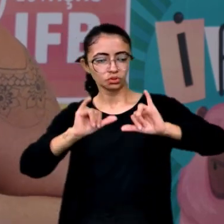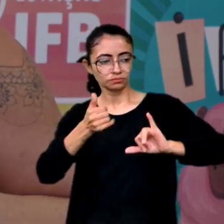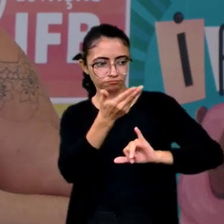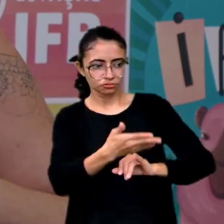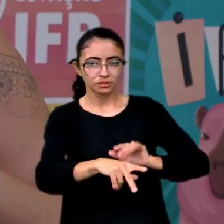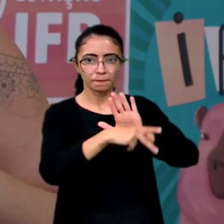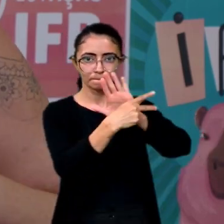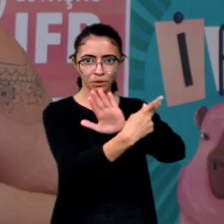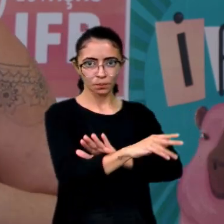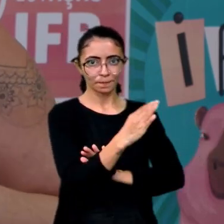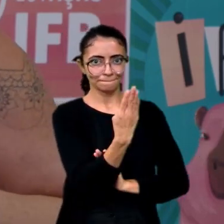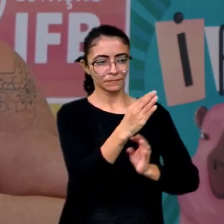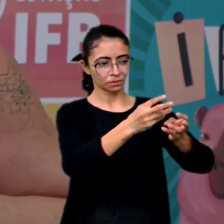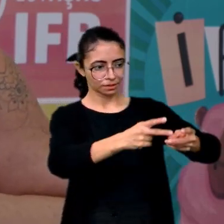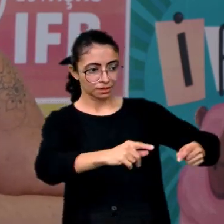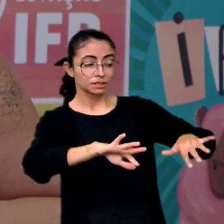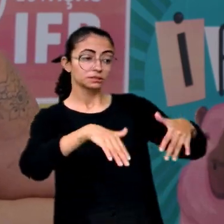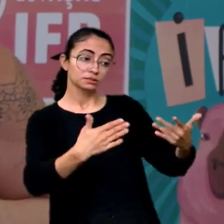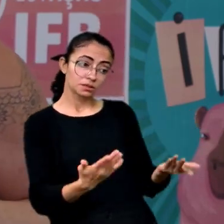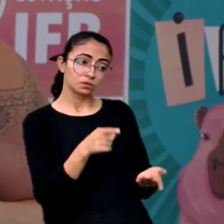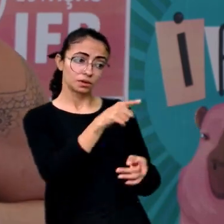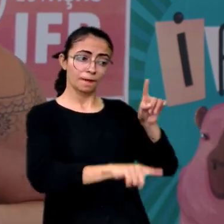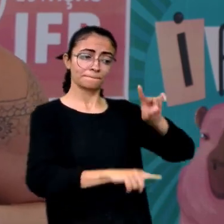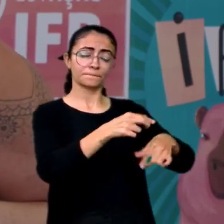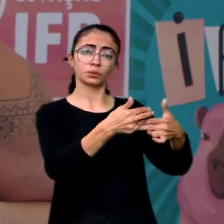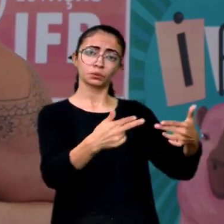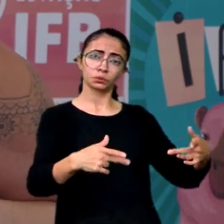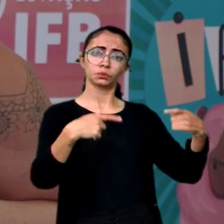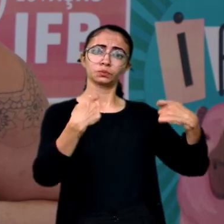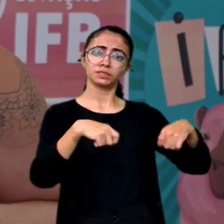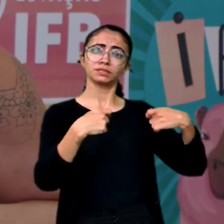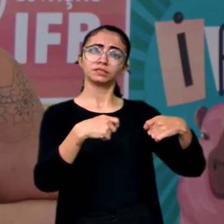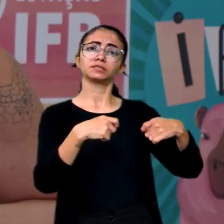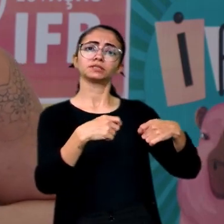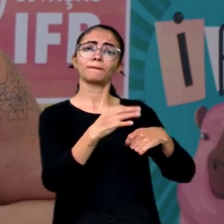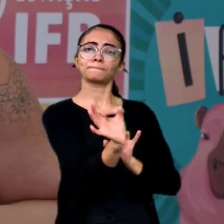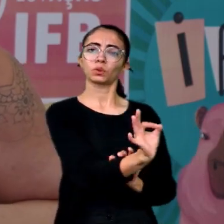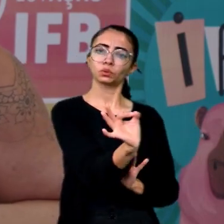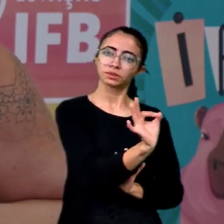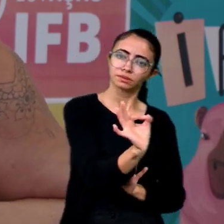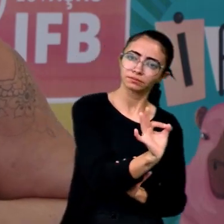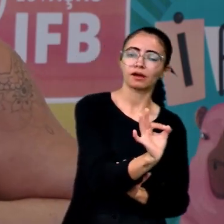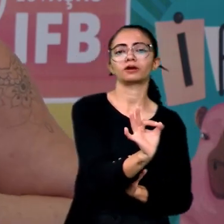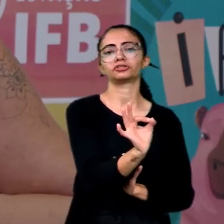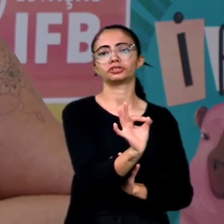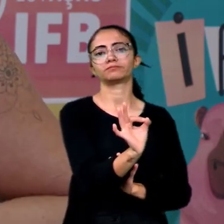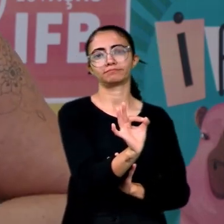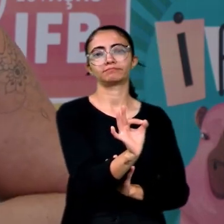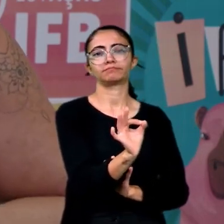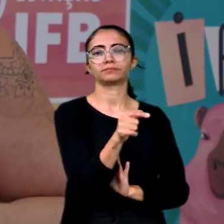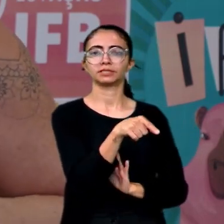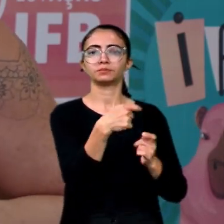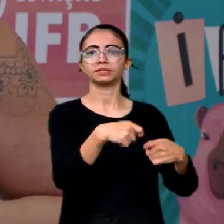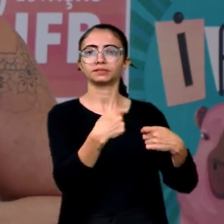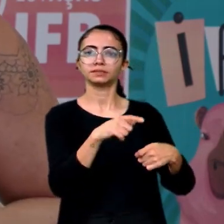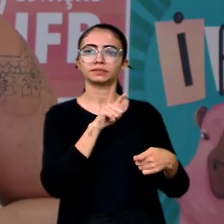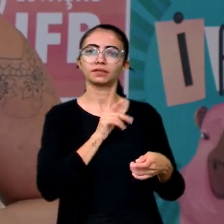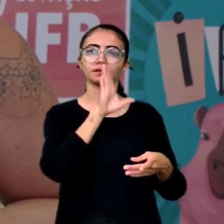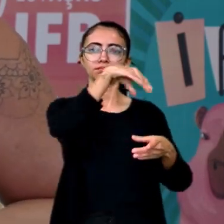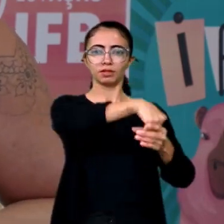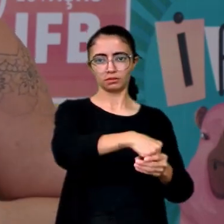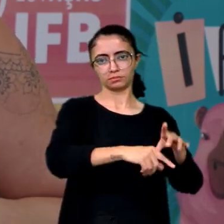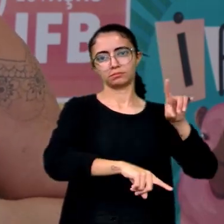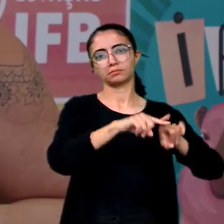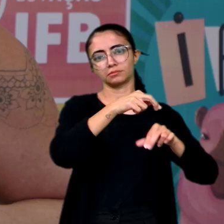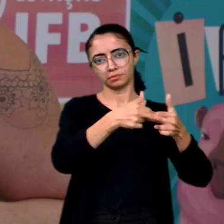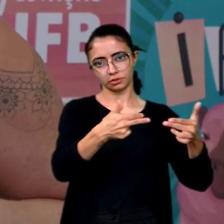seu produto tem que ter tantos por cento de plástico compostável, proveniente de batata, mandioca, e o restante pode ser de